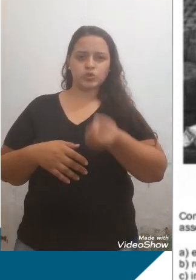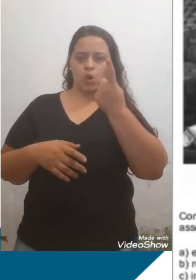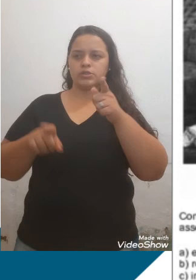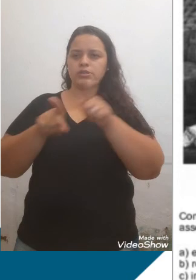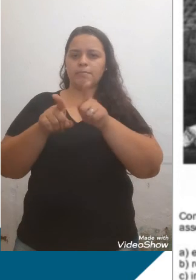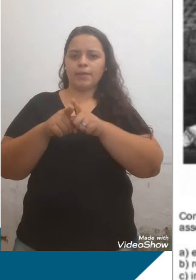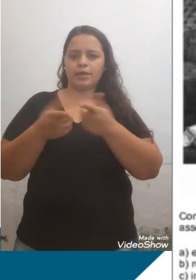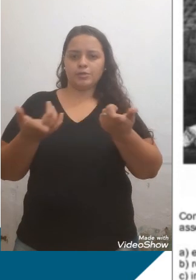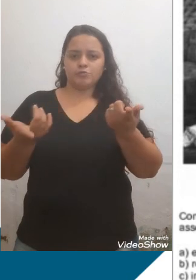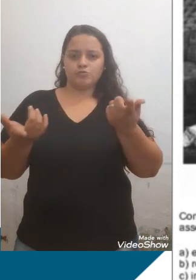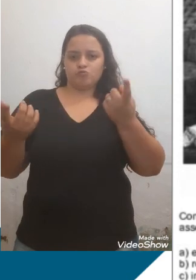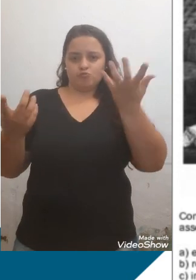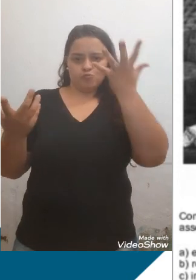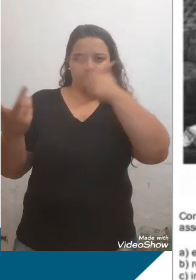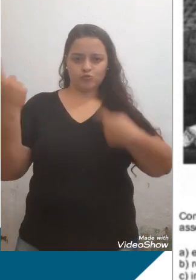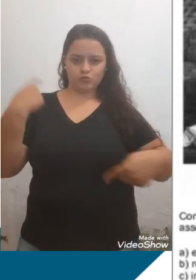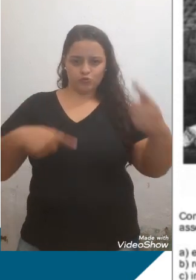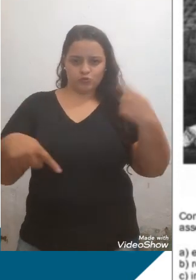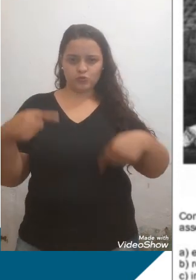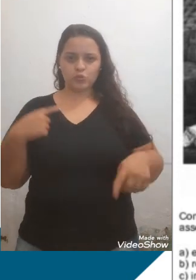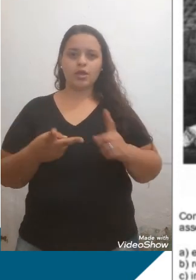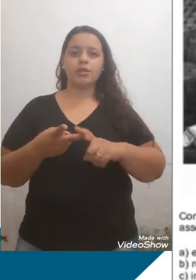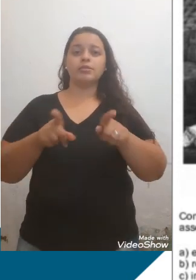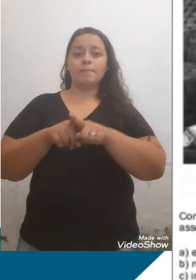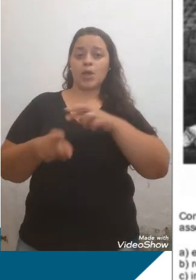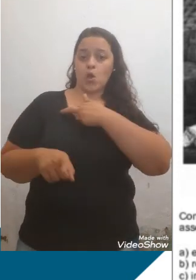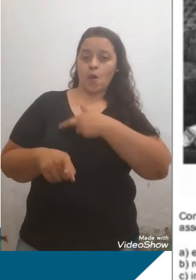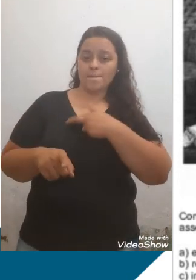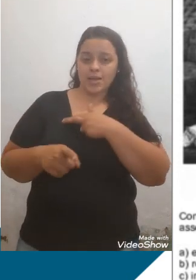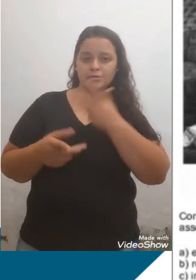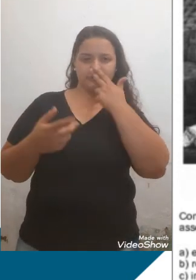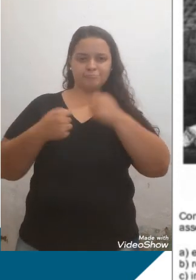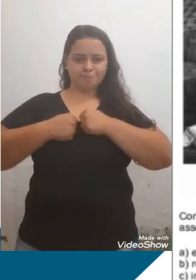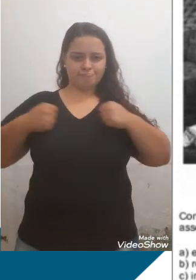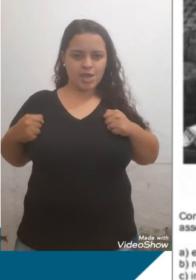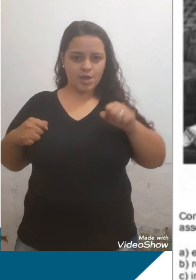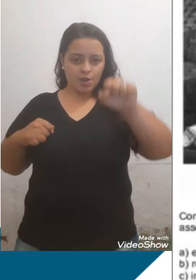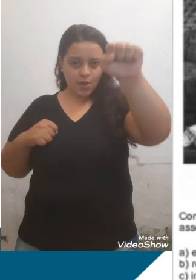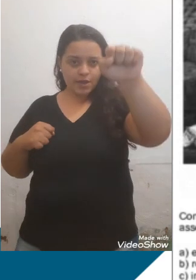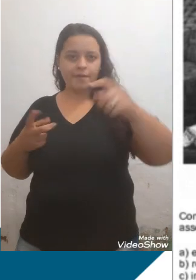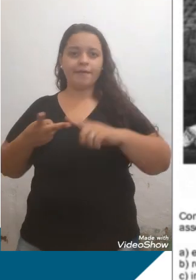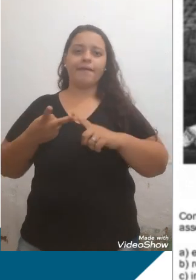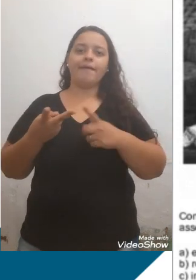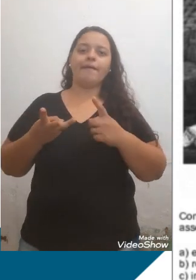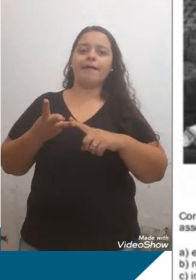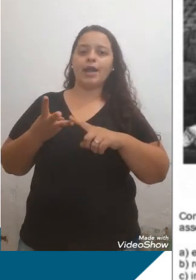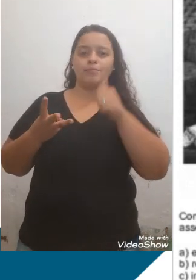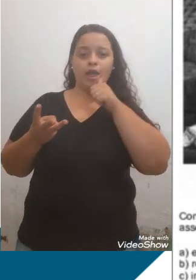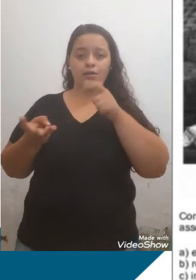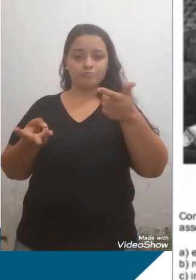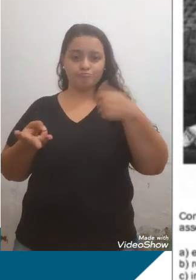erotizada, B. Romântica e heróica, C. Ingênua e